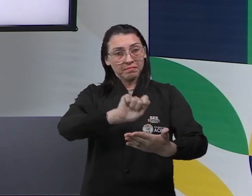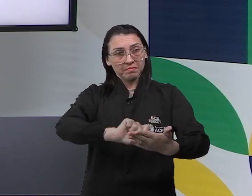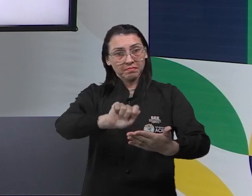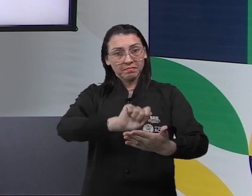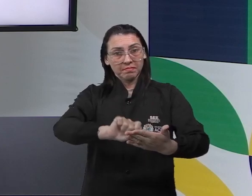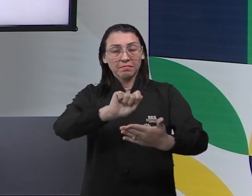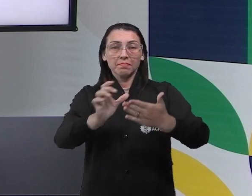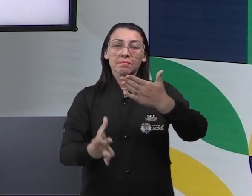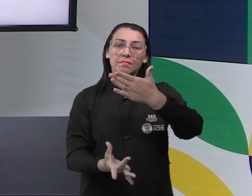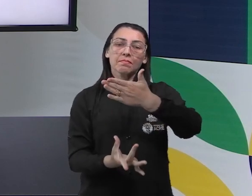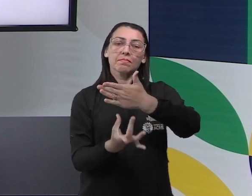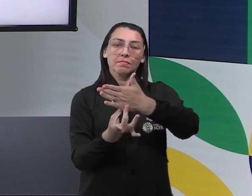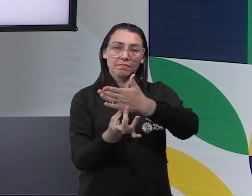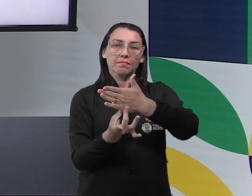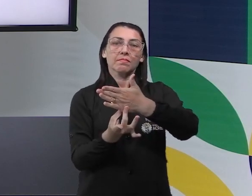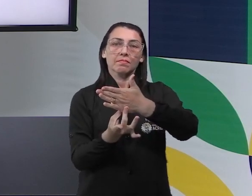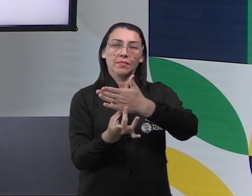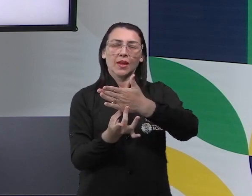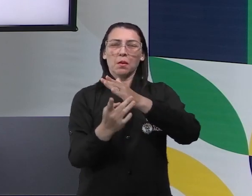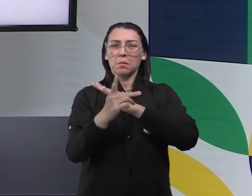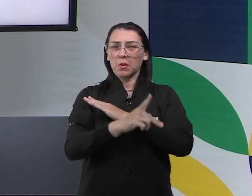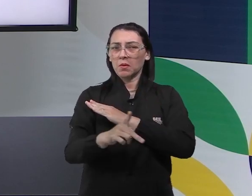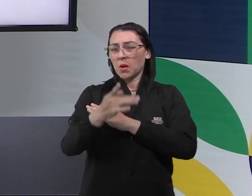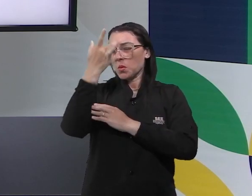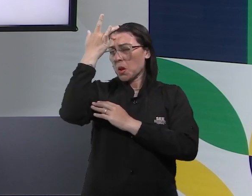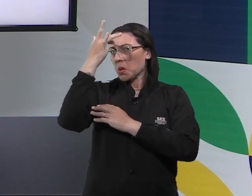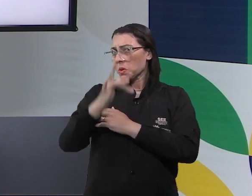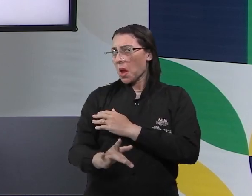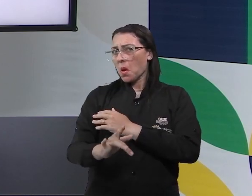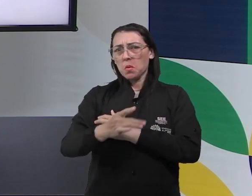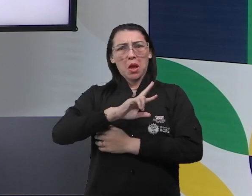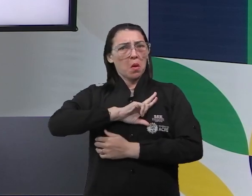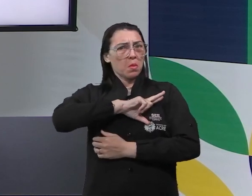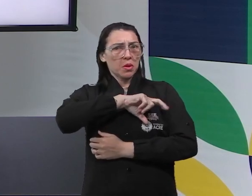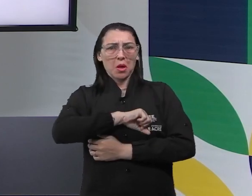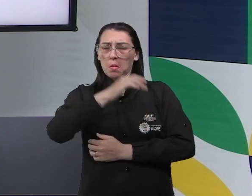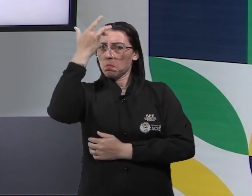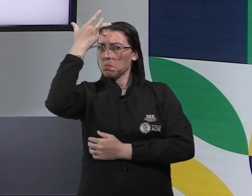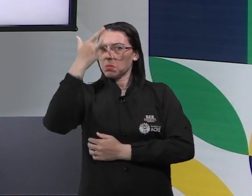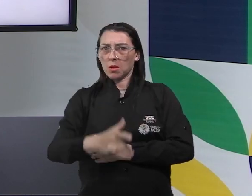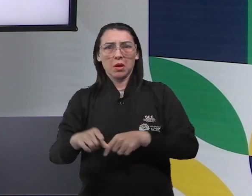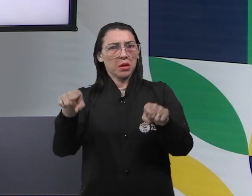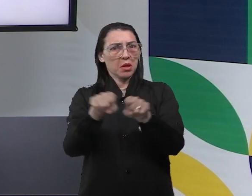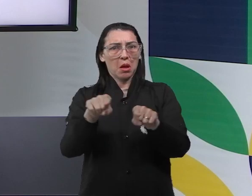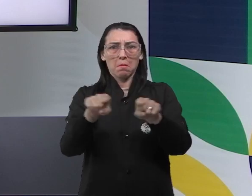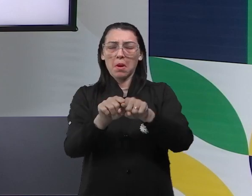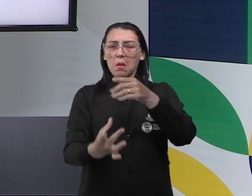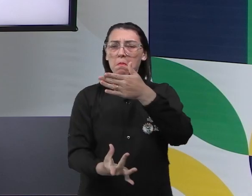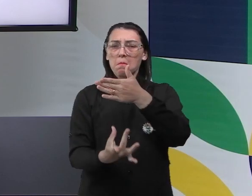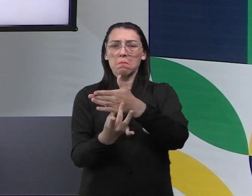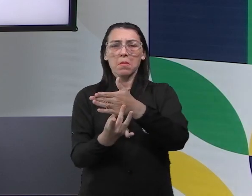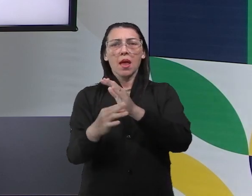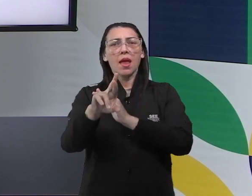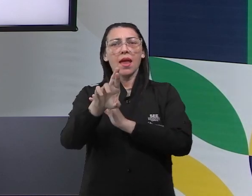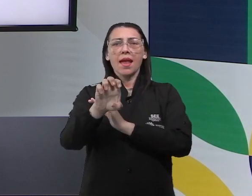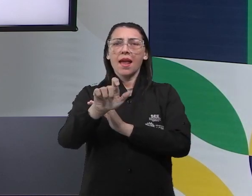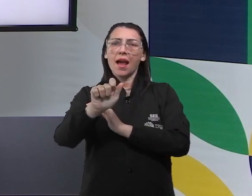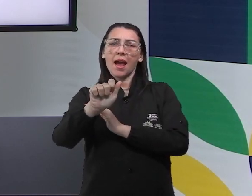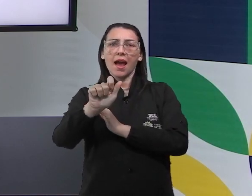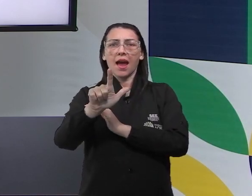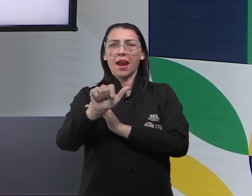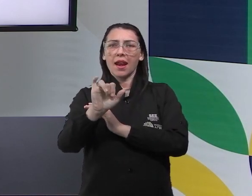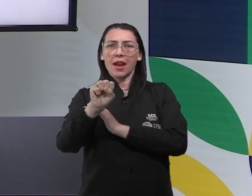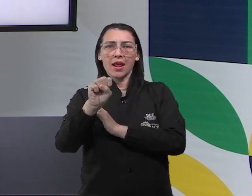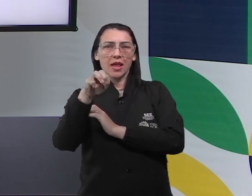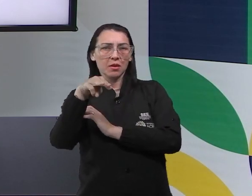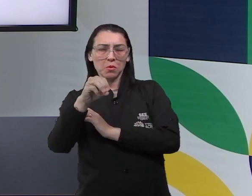obras realistas. Professora, eu não sei o que é romantismo, eu não sei o que é realismo. Ai, menino, tu não sabe